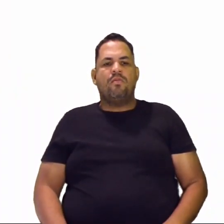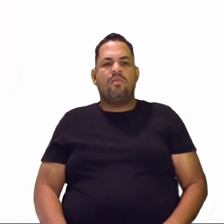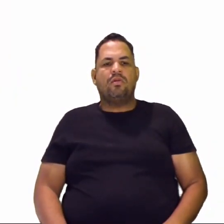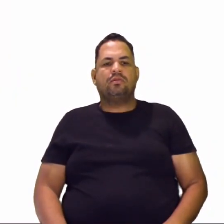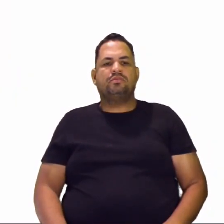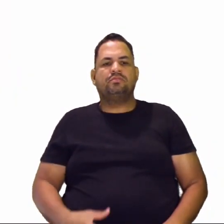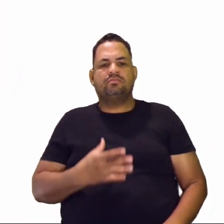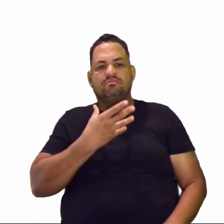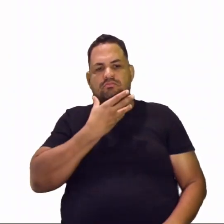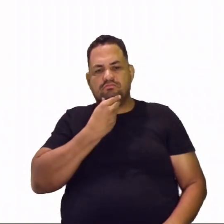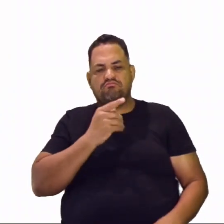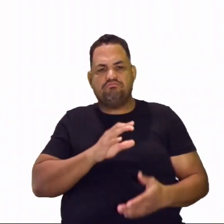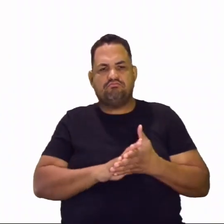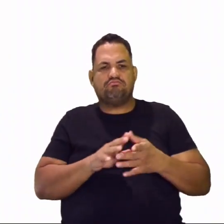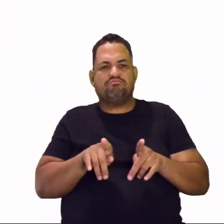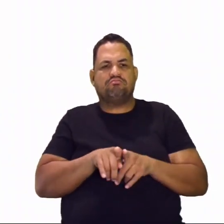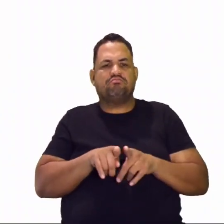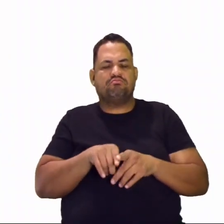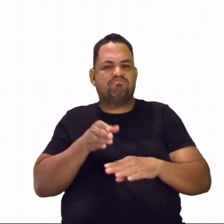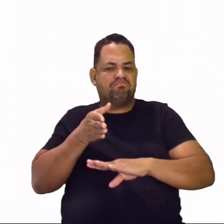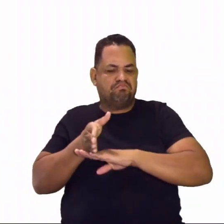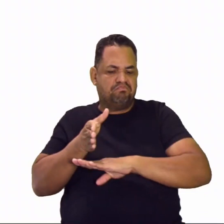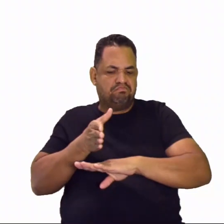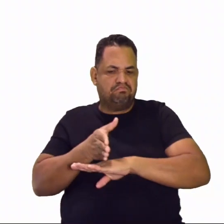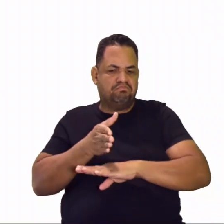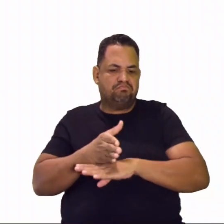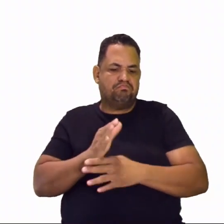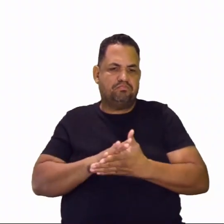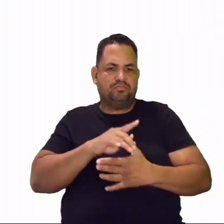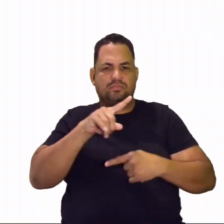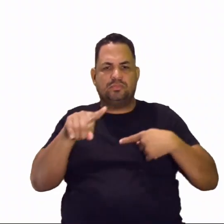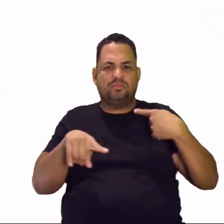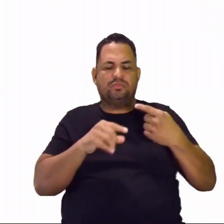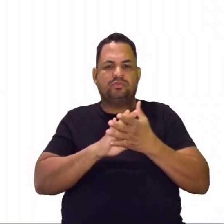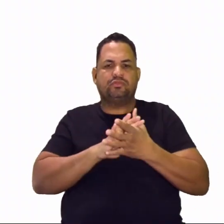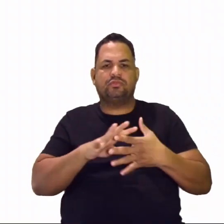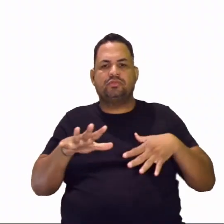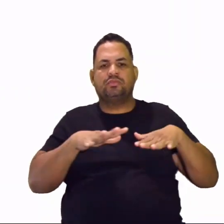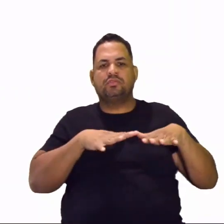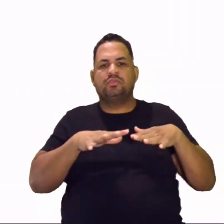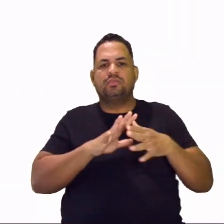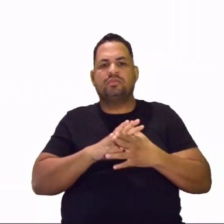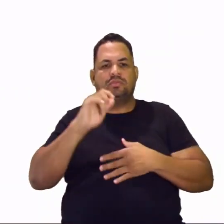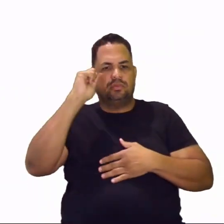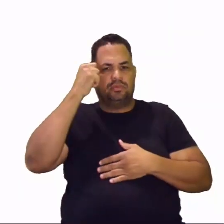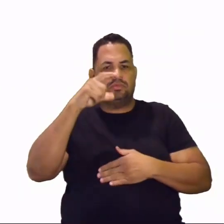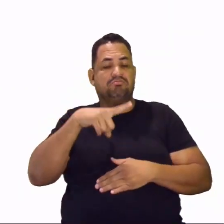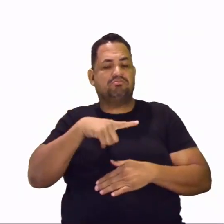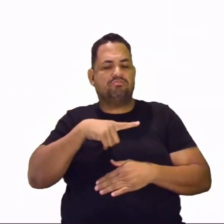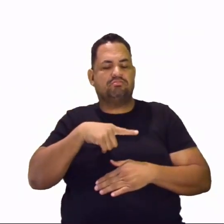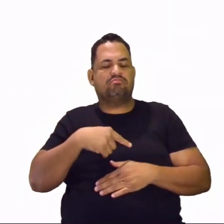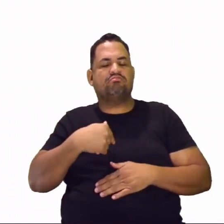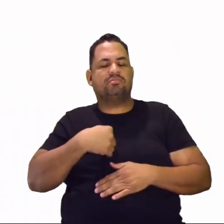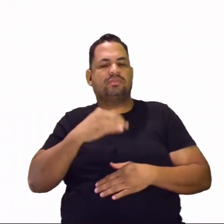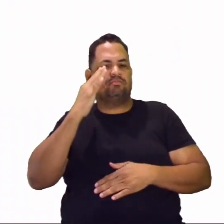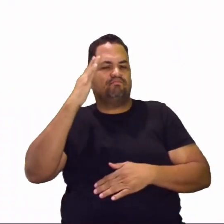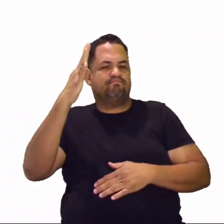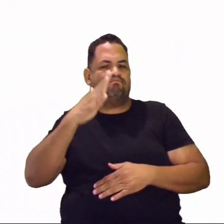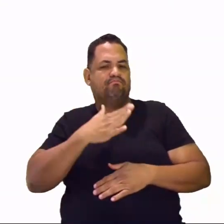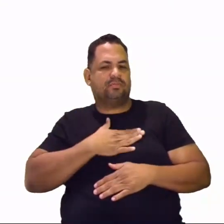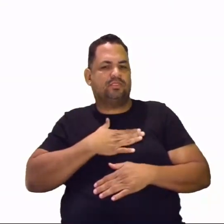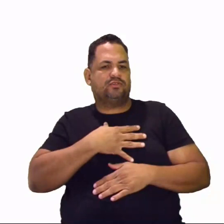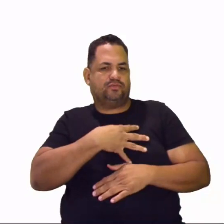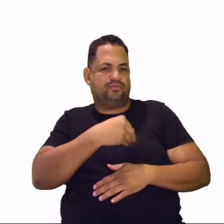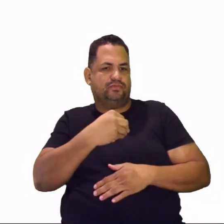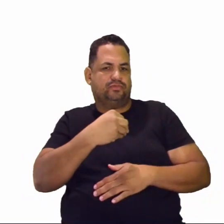um homem que também participou, teve um grande papel no movimento negro, que ele fala: eu tenho um sonho, o sonho de ver meus